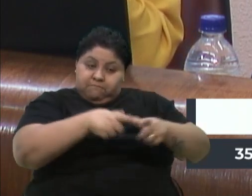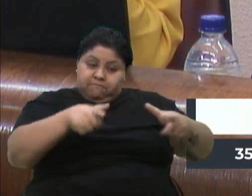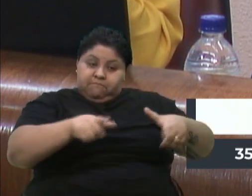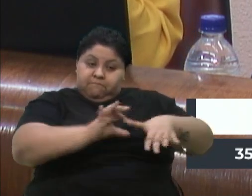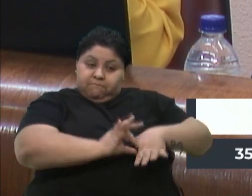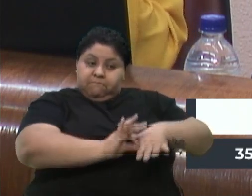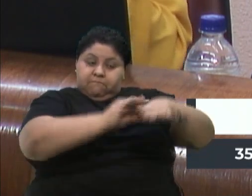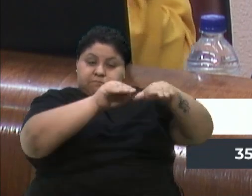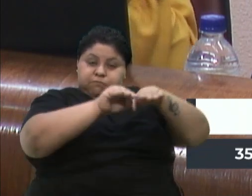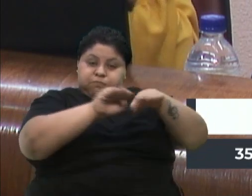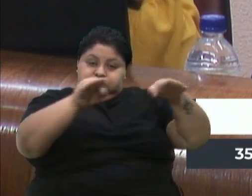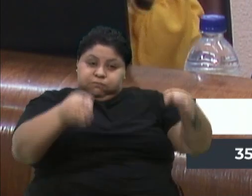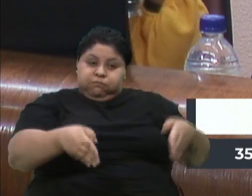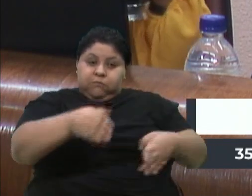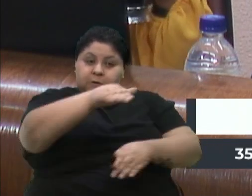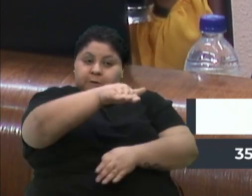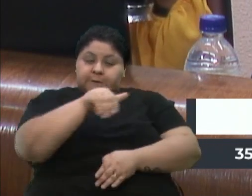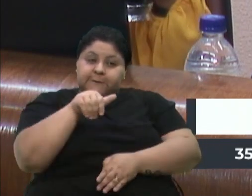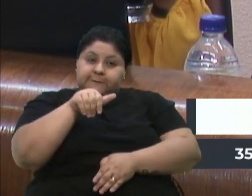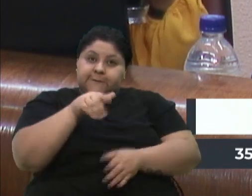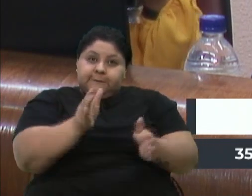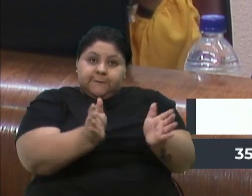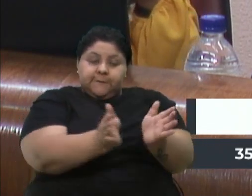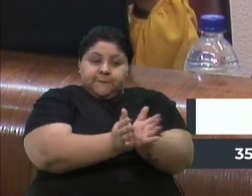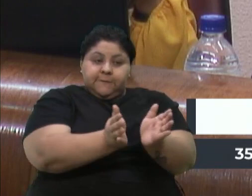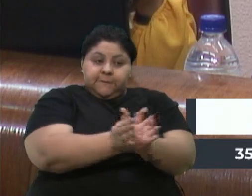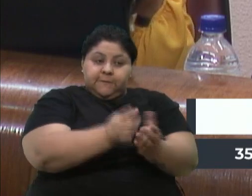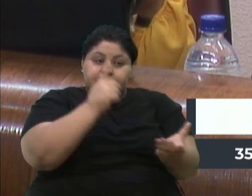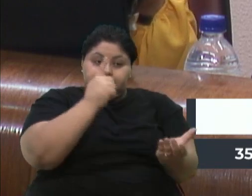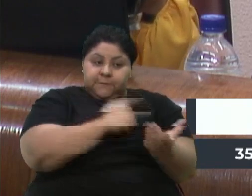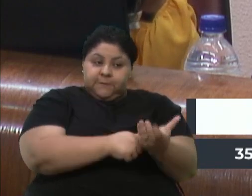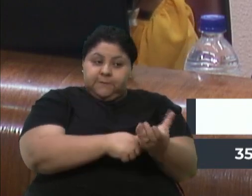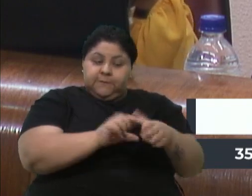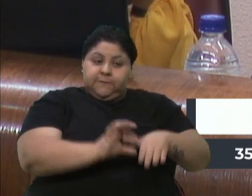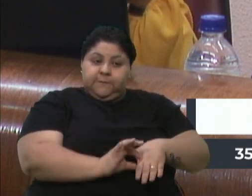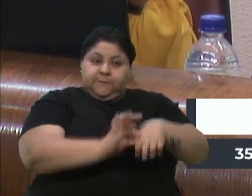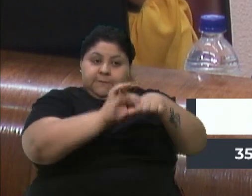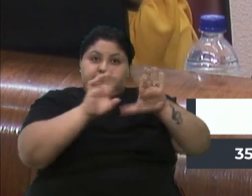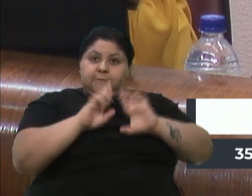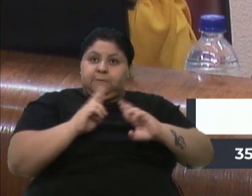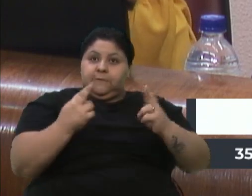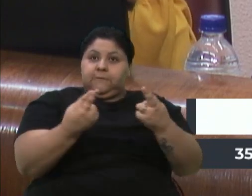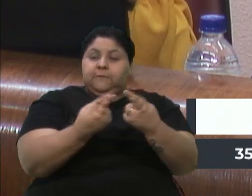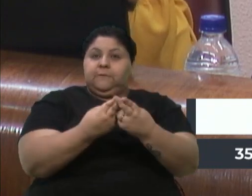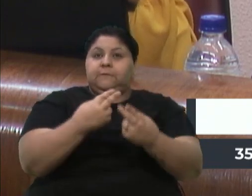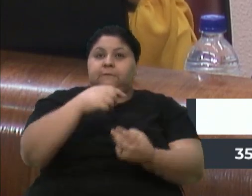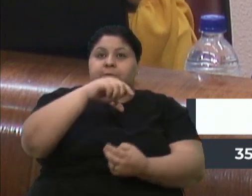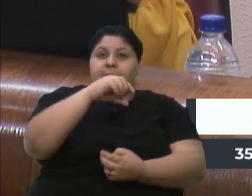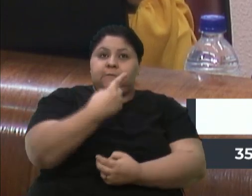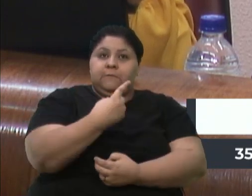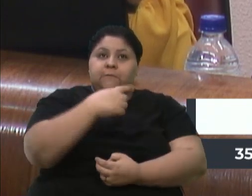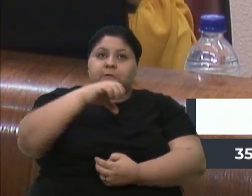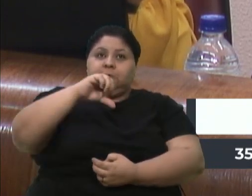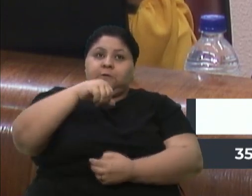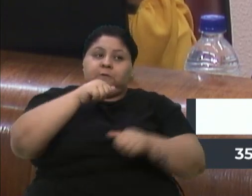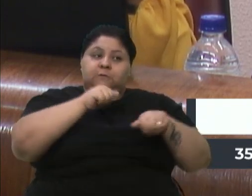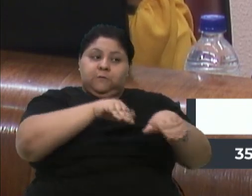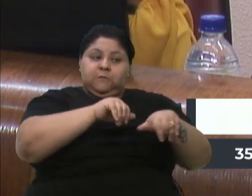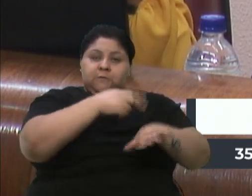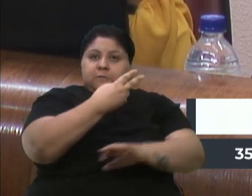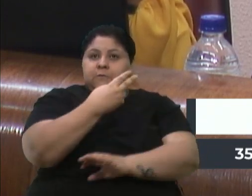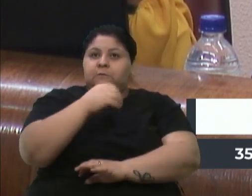de bancada, solicita o espaço para acordo de liderança na sessão ordinária do dia 19 de setembro de 2023, para